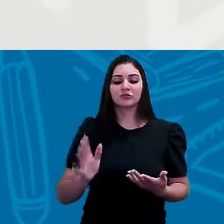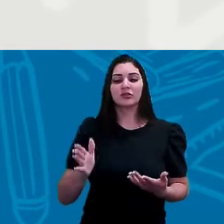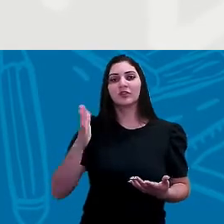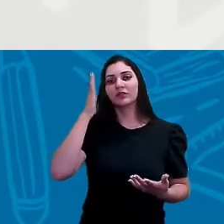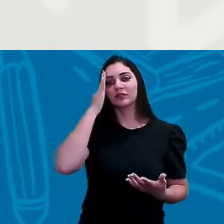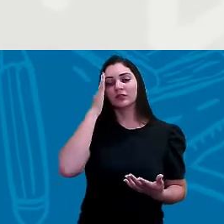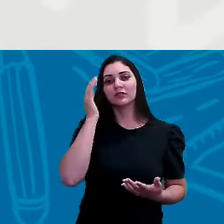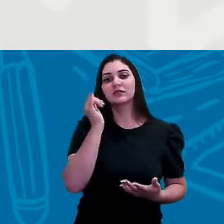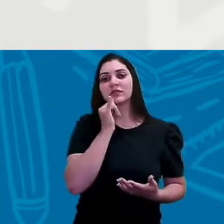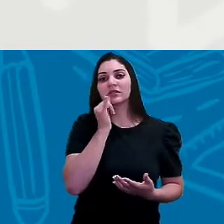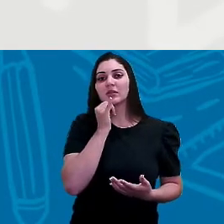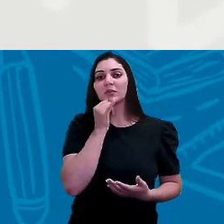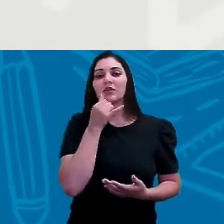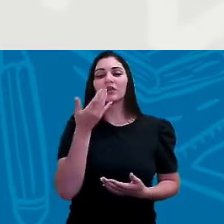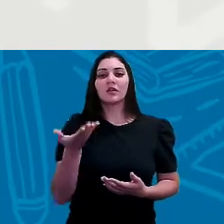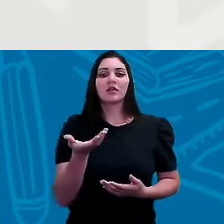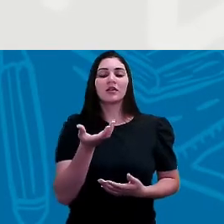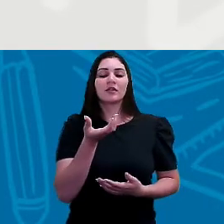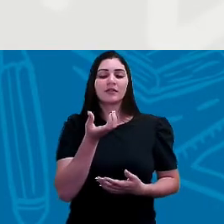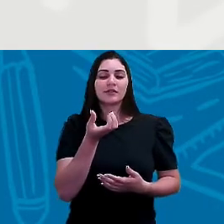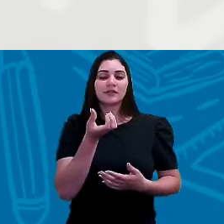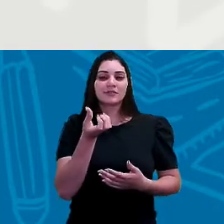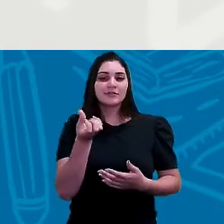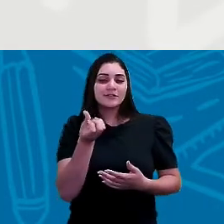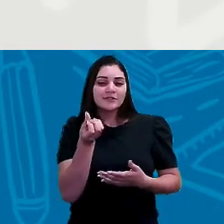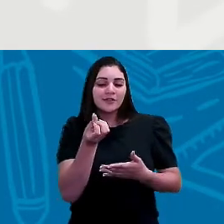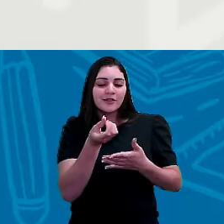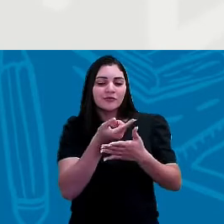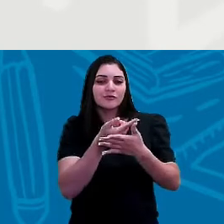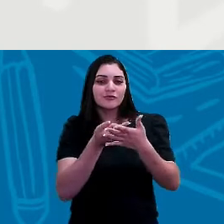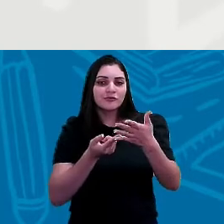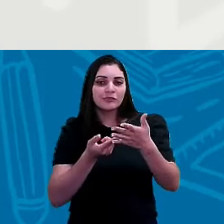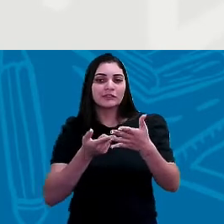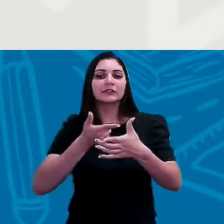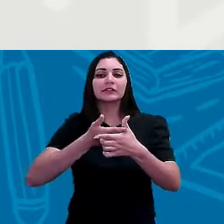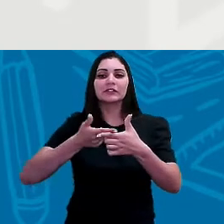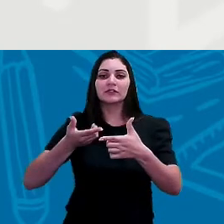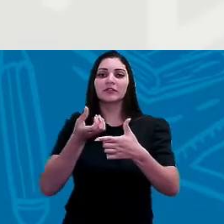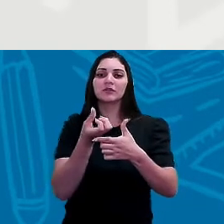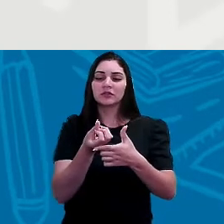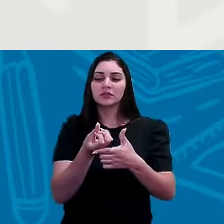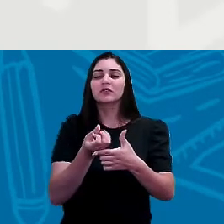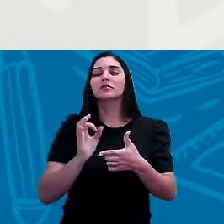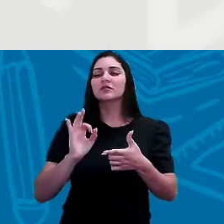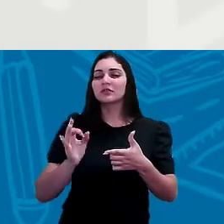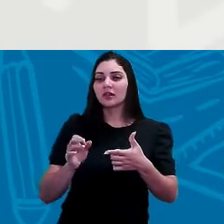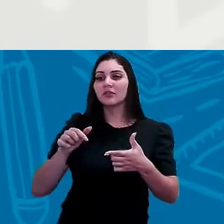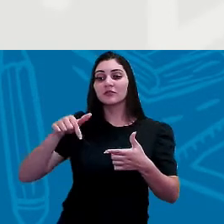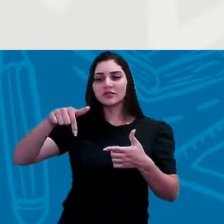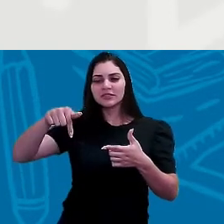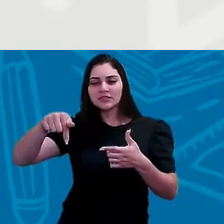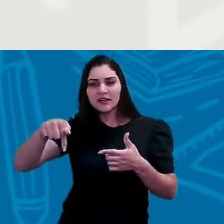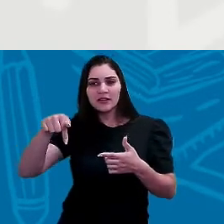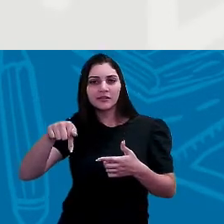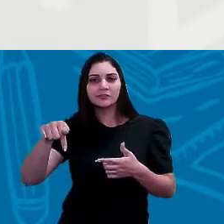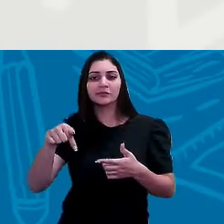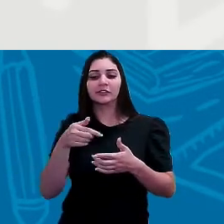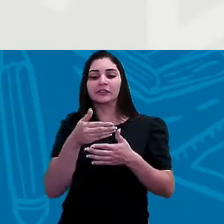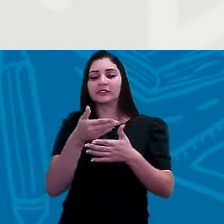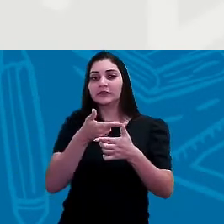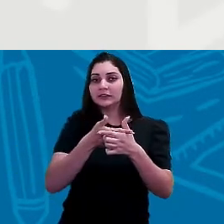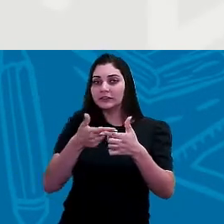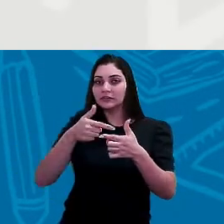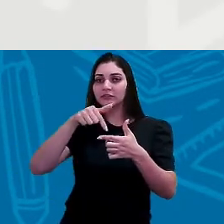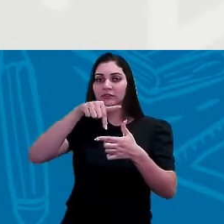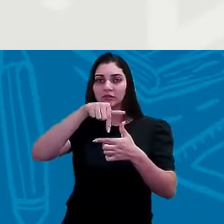for a sexta parte, é dividido por 6. Isso. Sétima parte, dividido por 7.